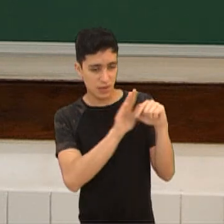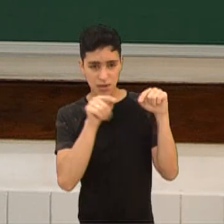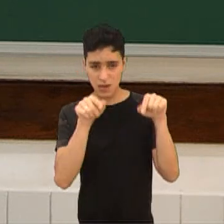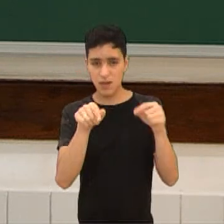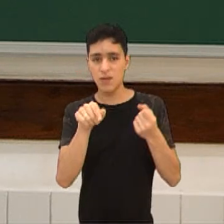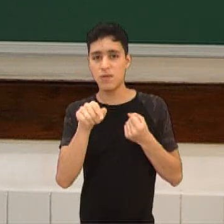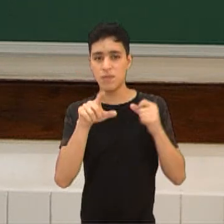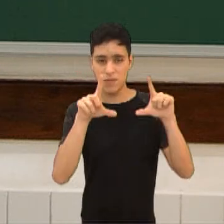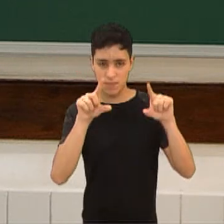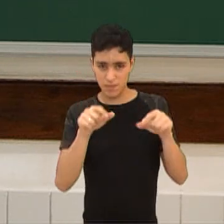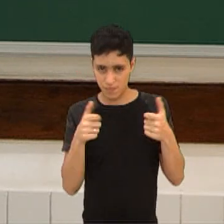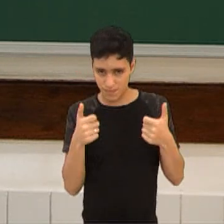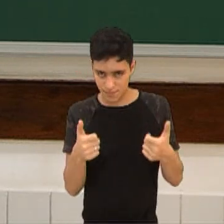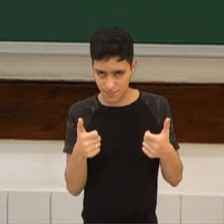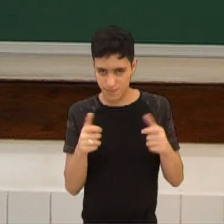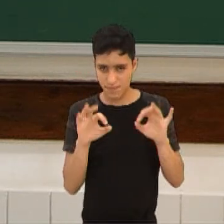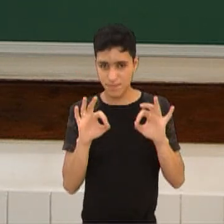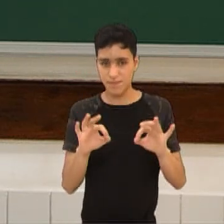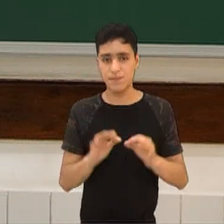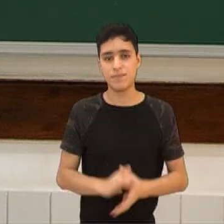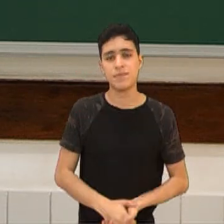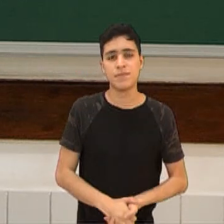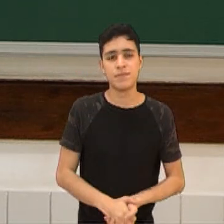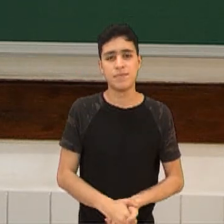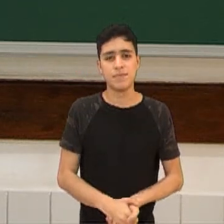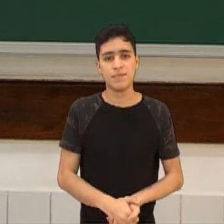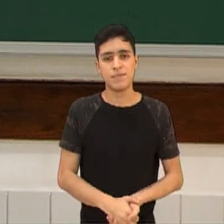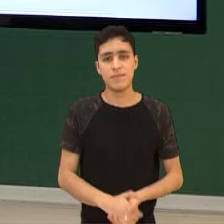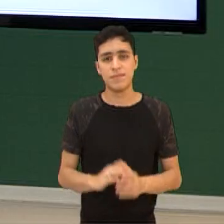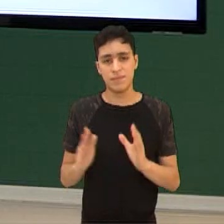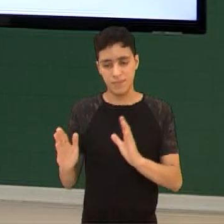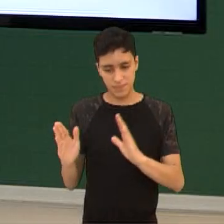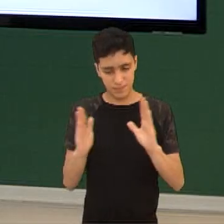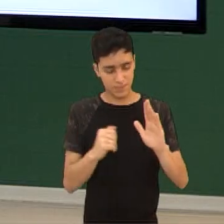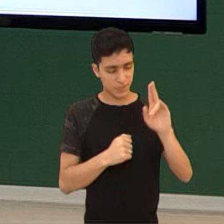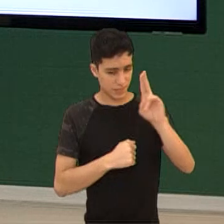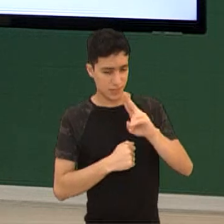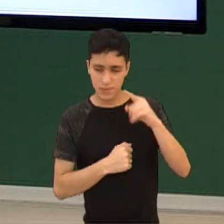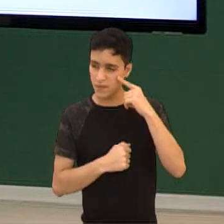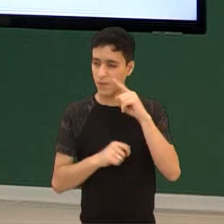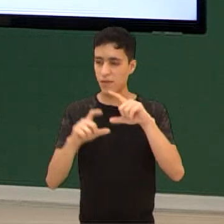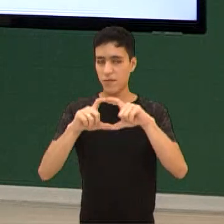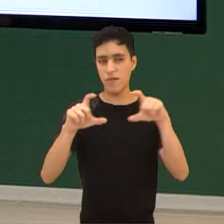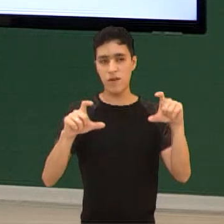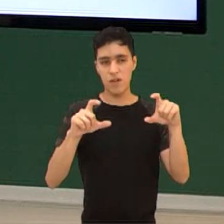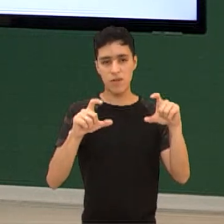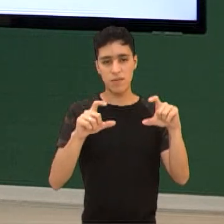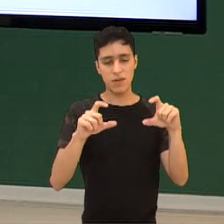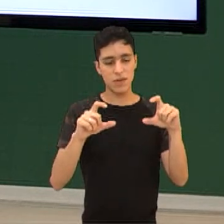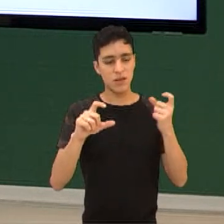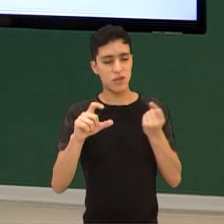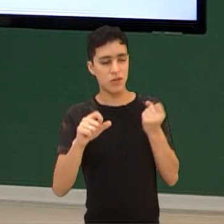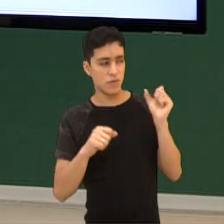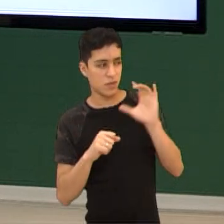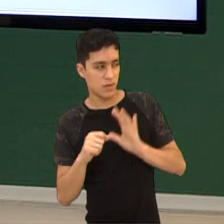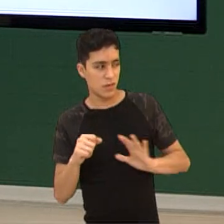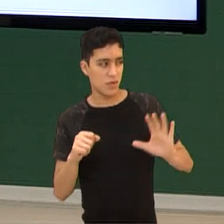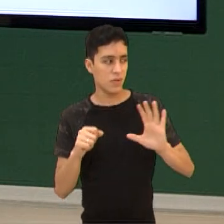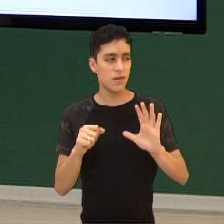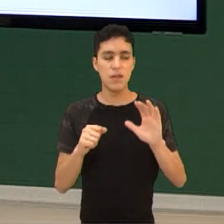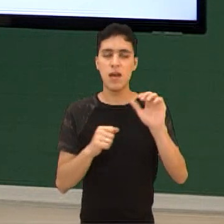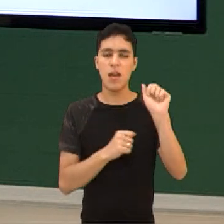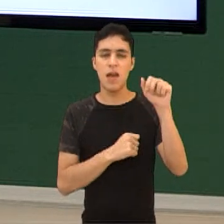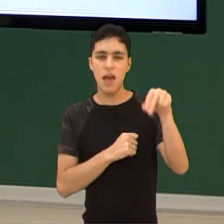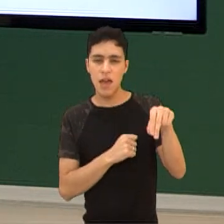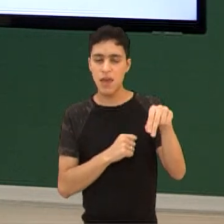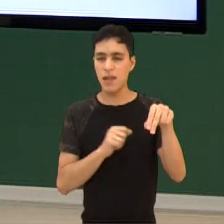diminui. Certo? Usando a fórmula de termos do termo geral, a n